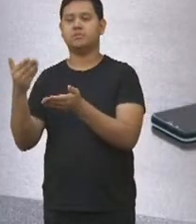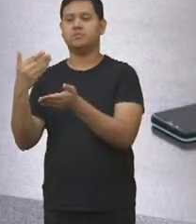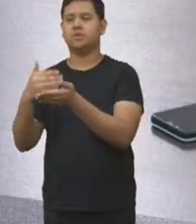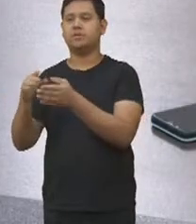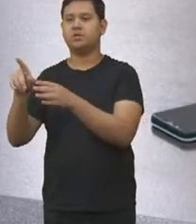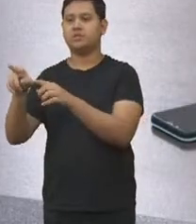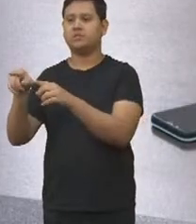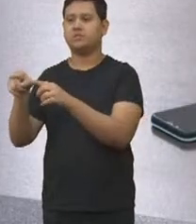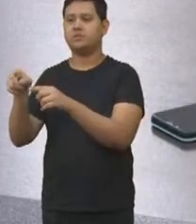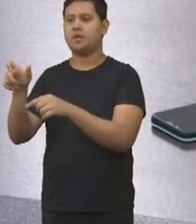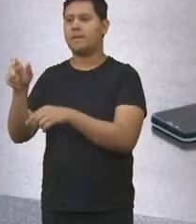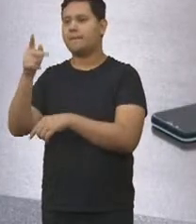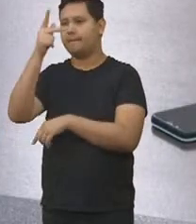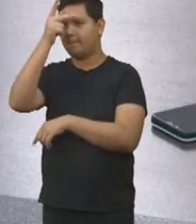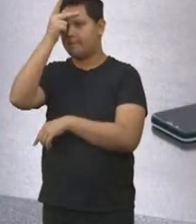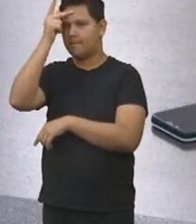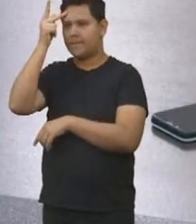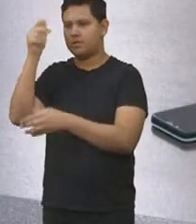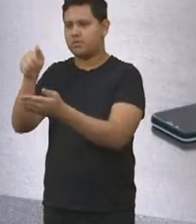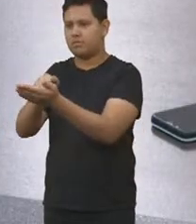E está trazendo muita polêmica.